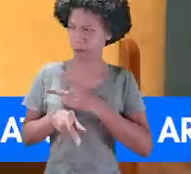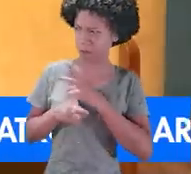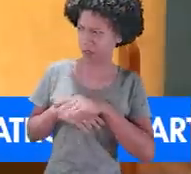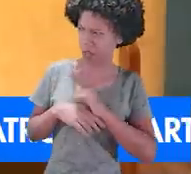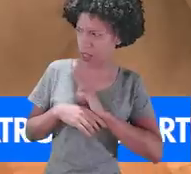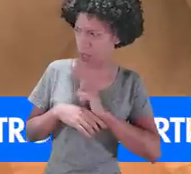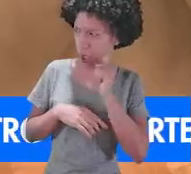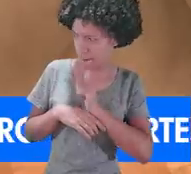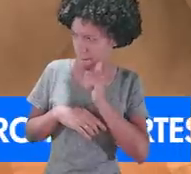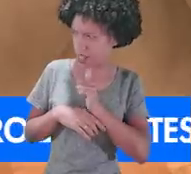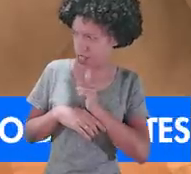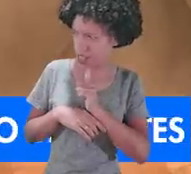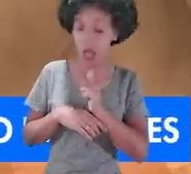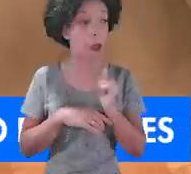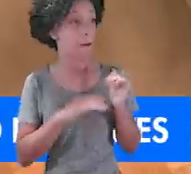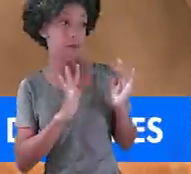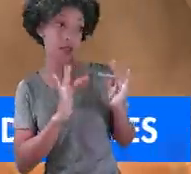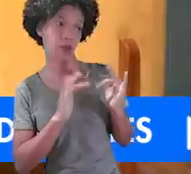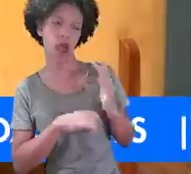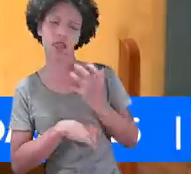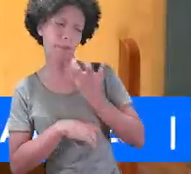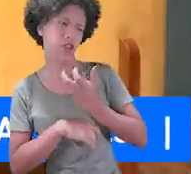aqui uma menina, foi isso? Minha namorada, é minha paixão.